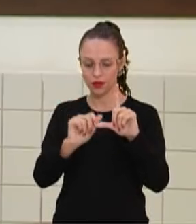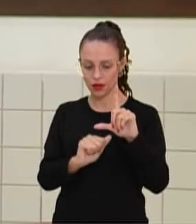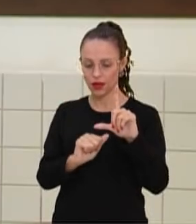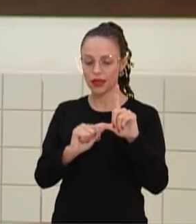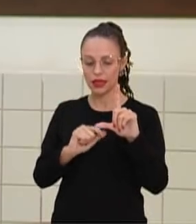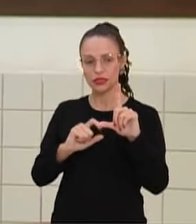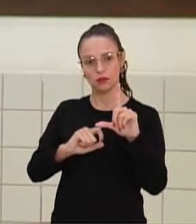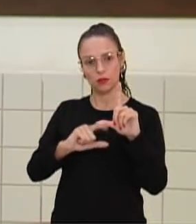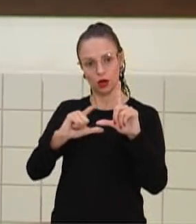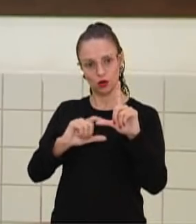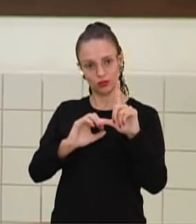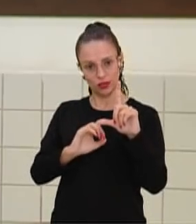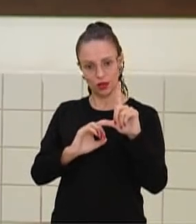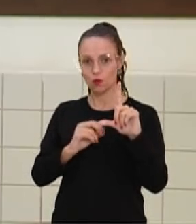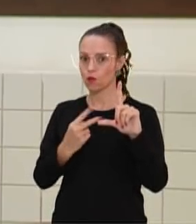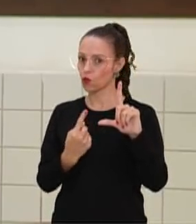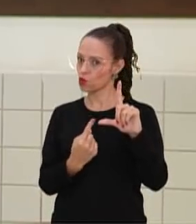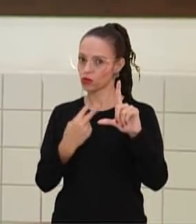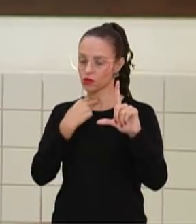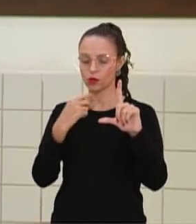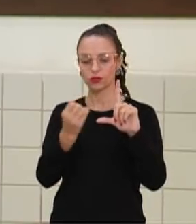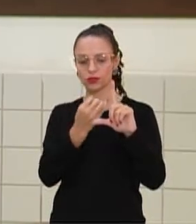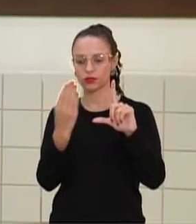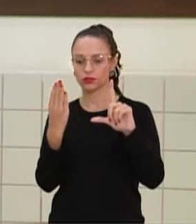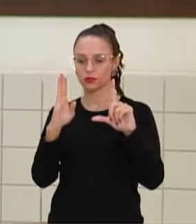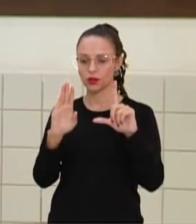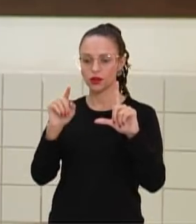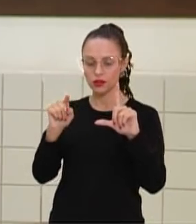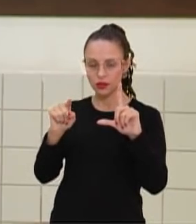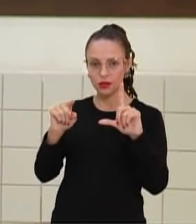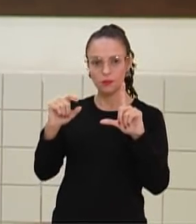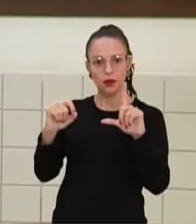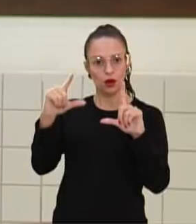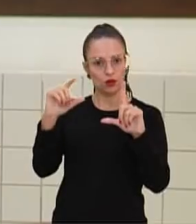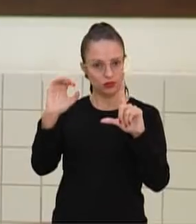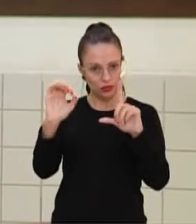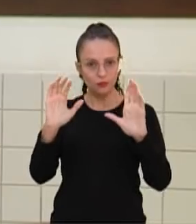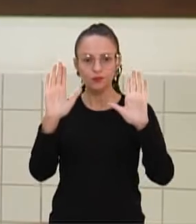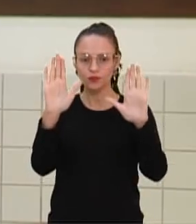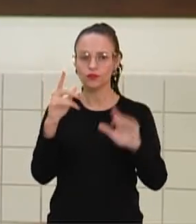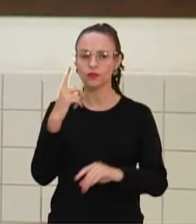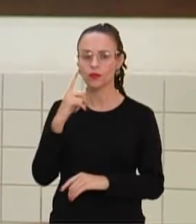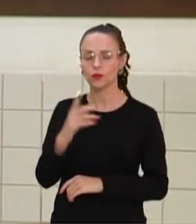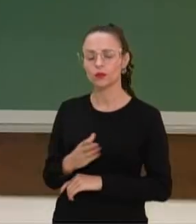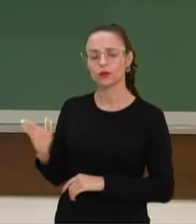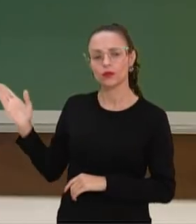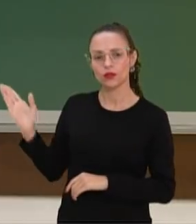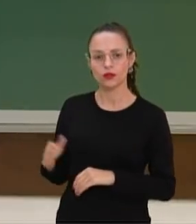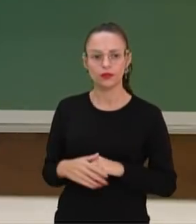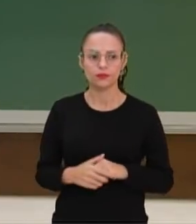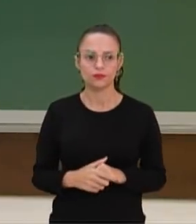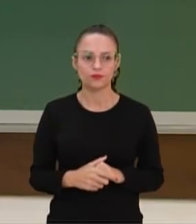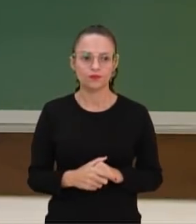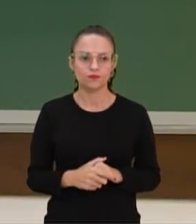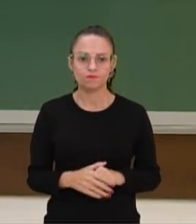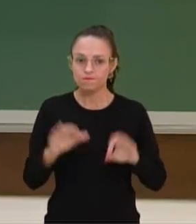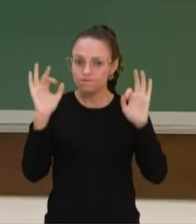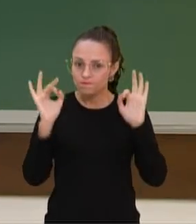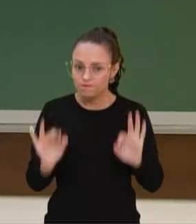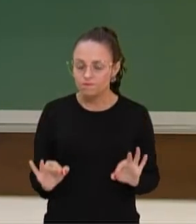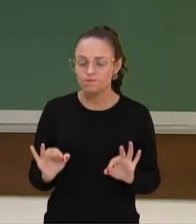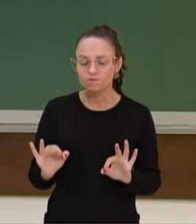tem que ser maior que zero e diferente de 1, e o logaritmando tem que ser maior que zero. Então, nesse caso aqui, para a gente